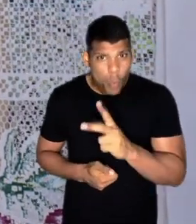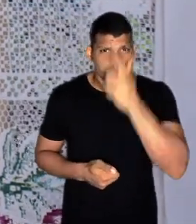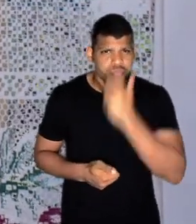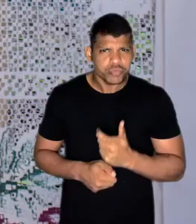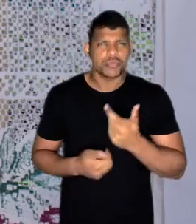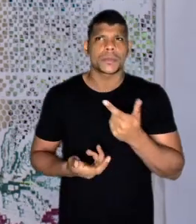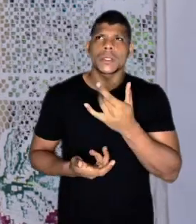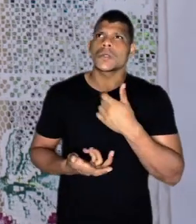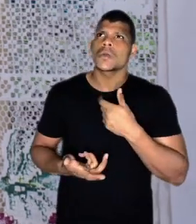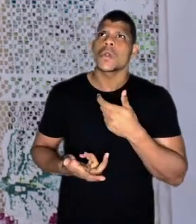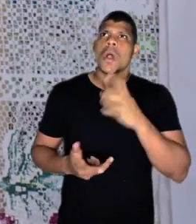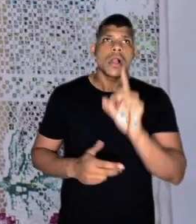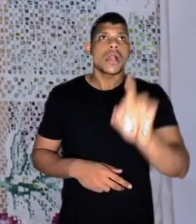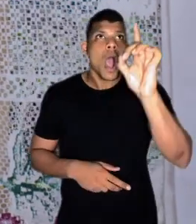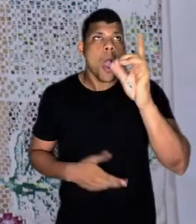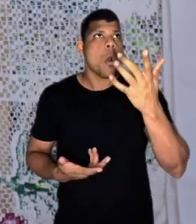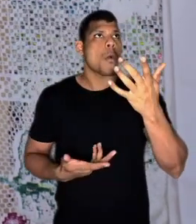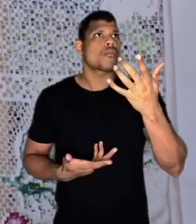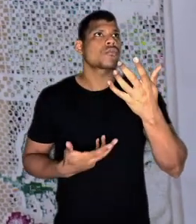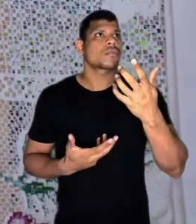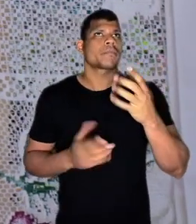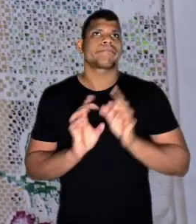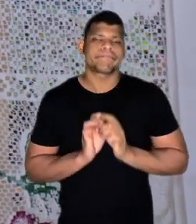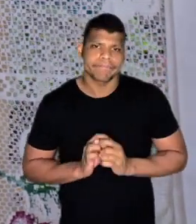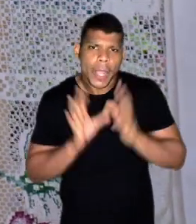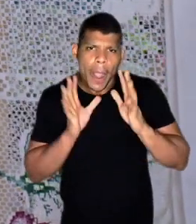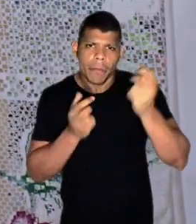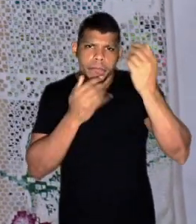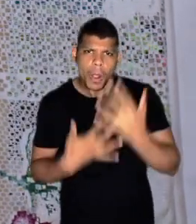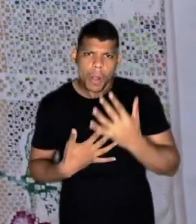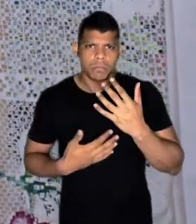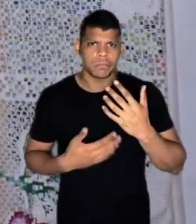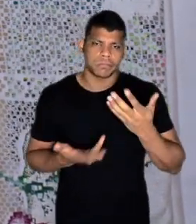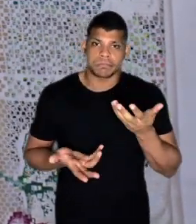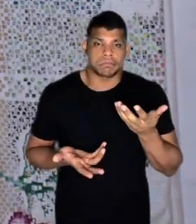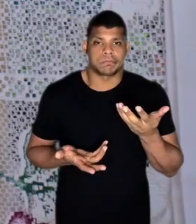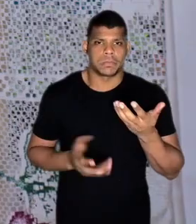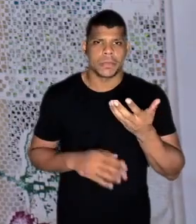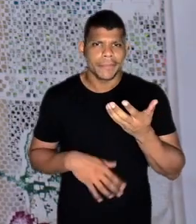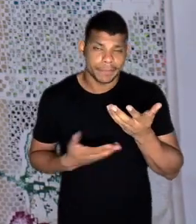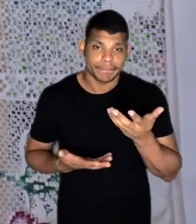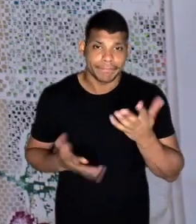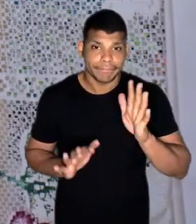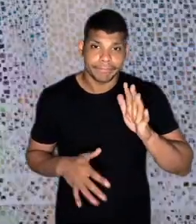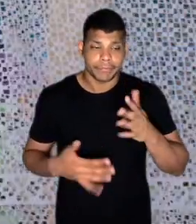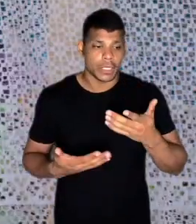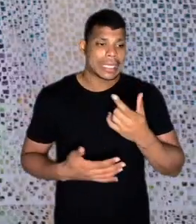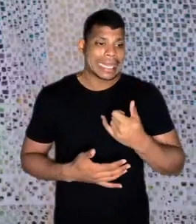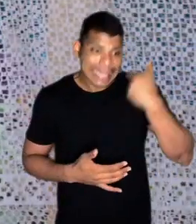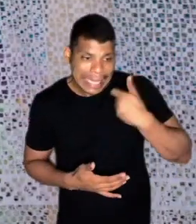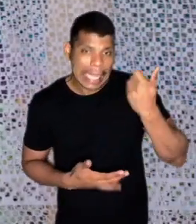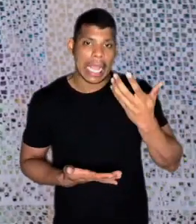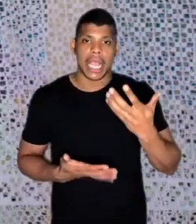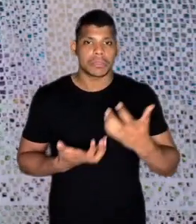quando eu Deus permitir eu não sei até quando que ontem quando eu né Deus você sabe que eu quero dizer né